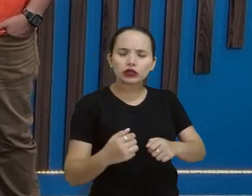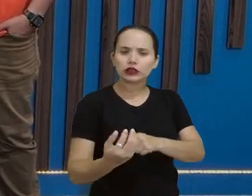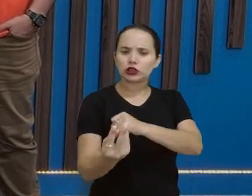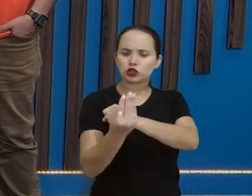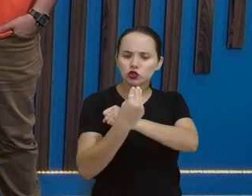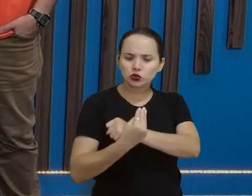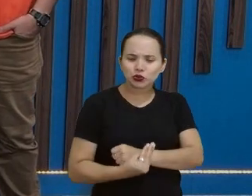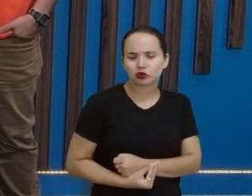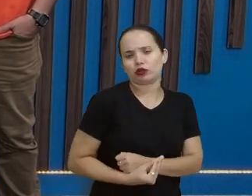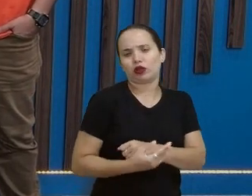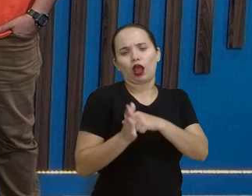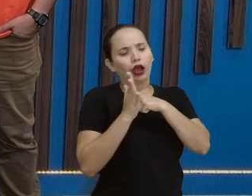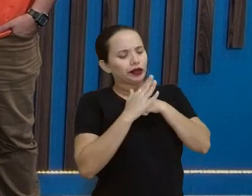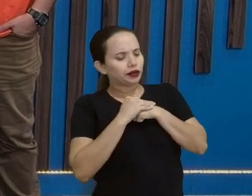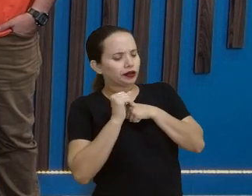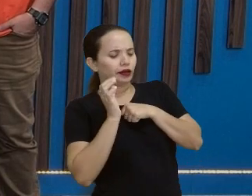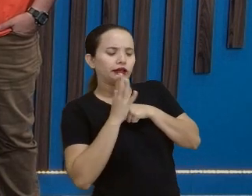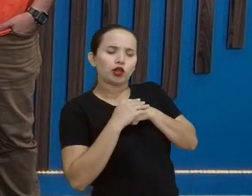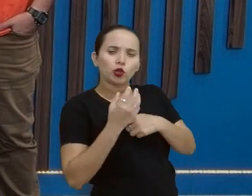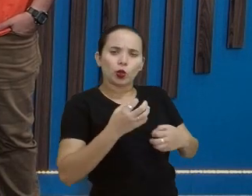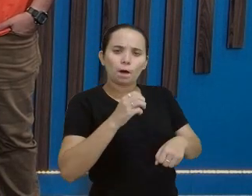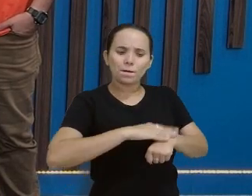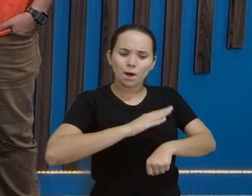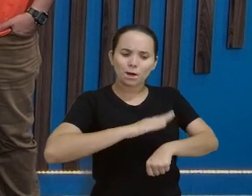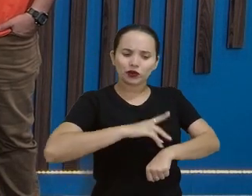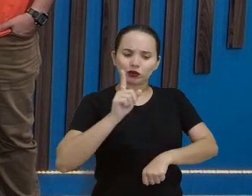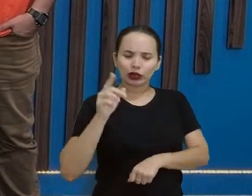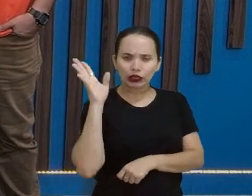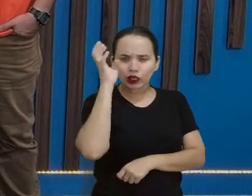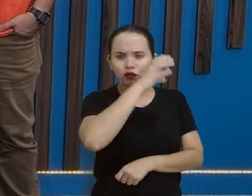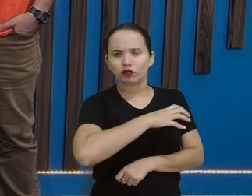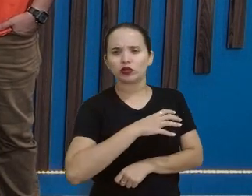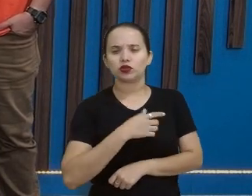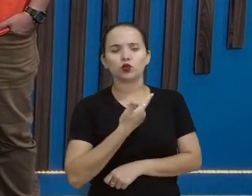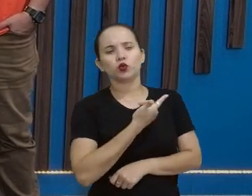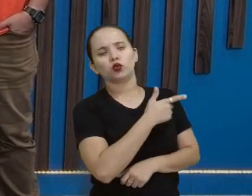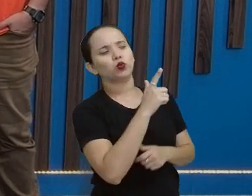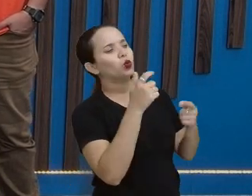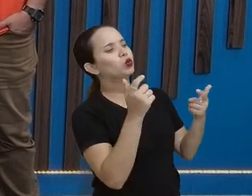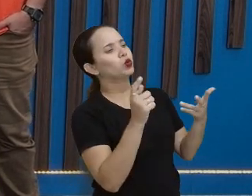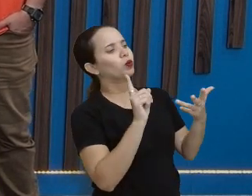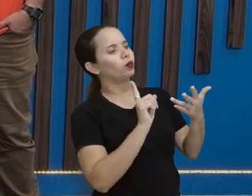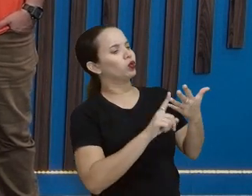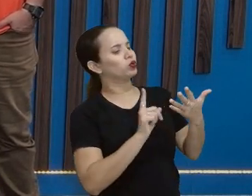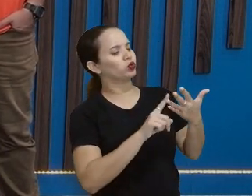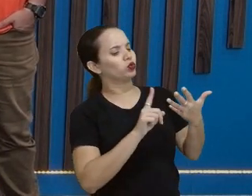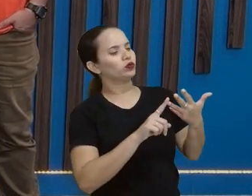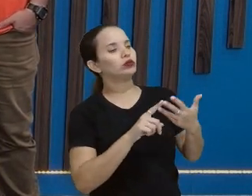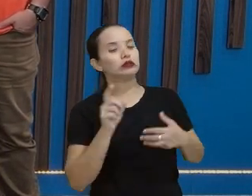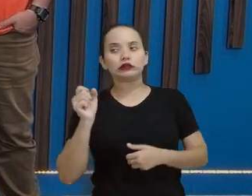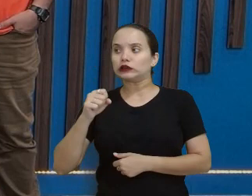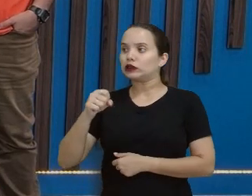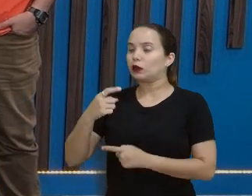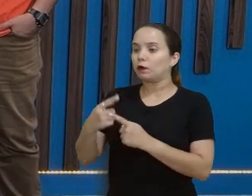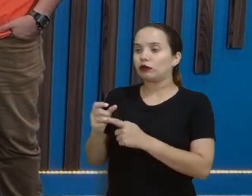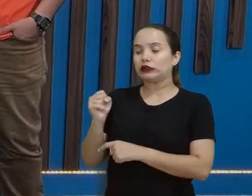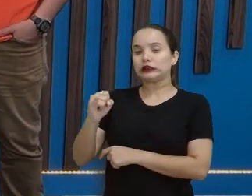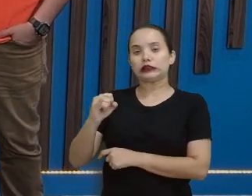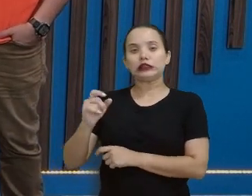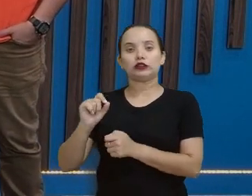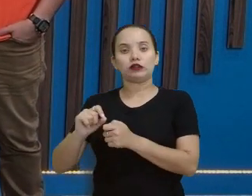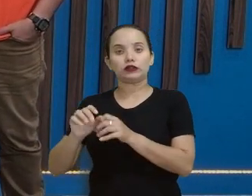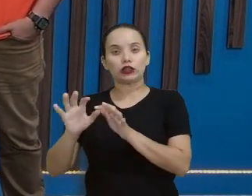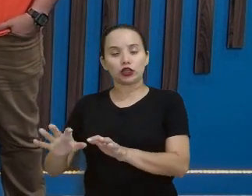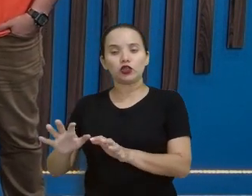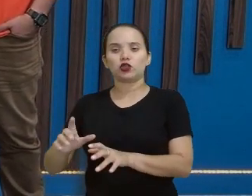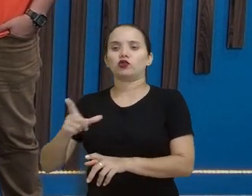momentos em que a gente tiver muito difícil para a gente. E um outro ponto. Porque exatamente. Se a gente fizer isso que ela disse, a gente vai desenvolver o quê?